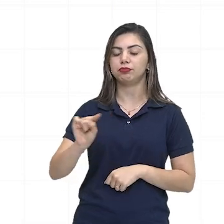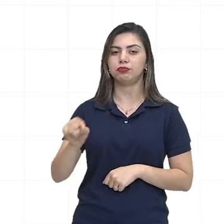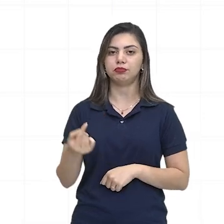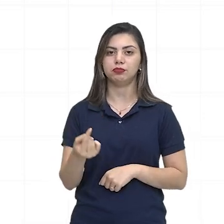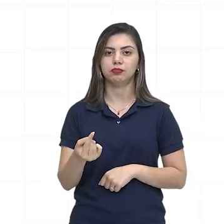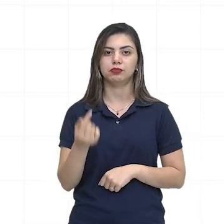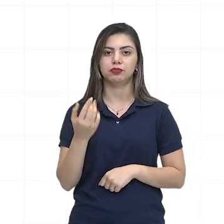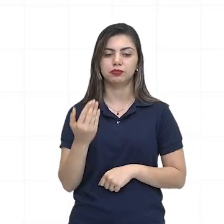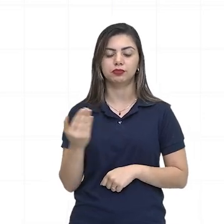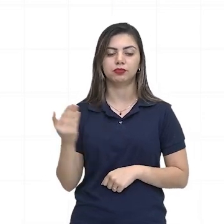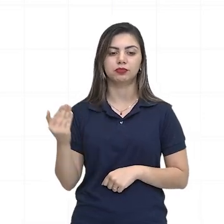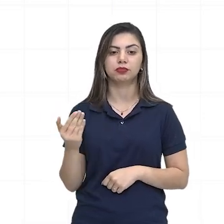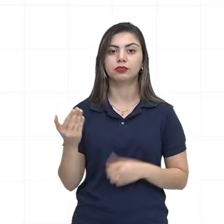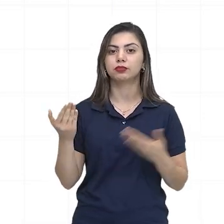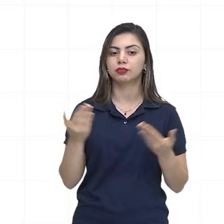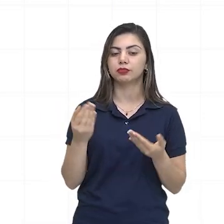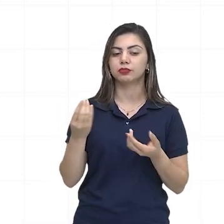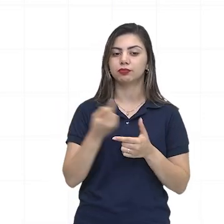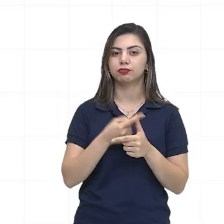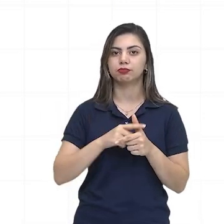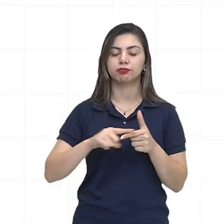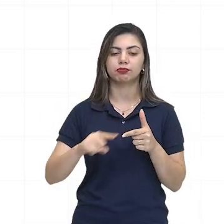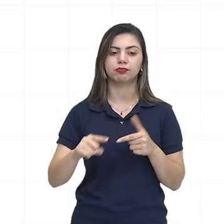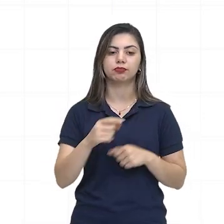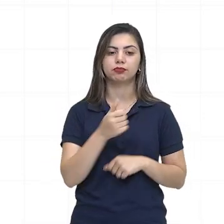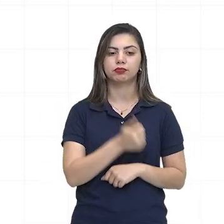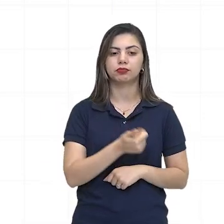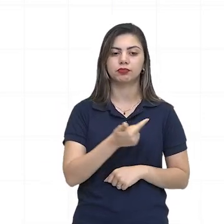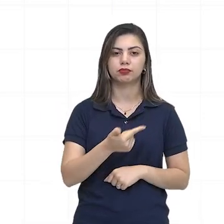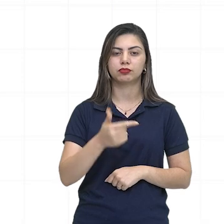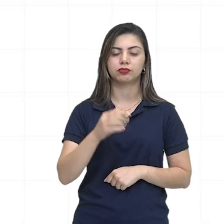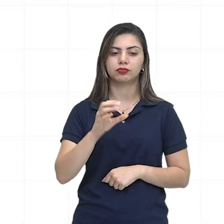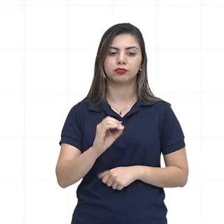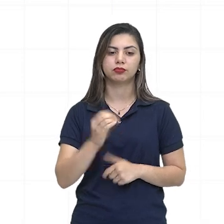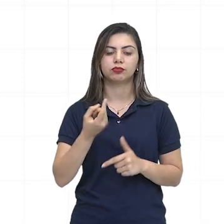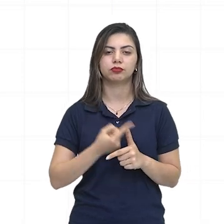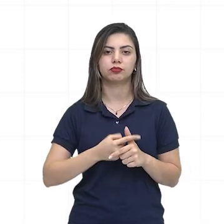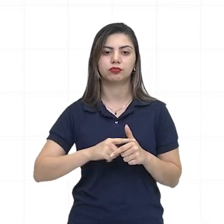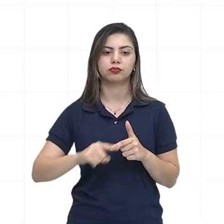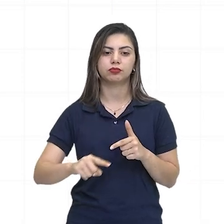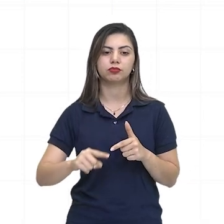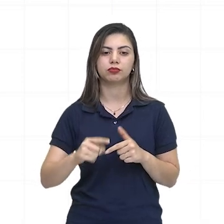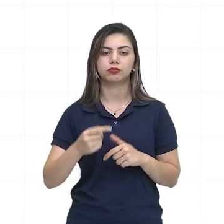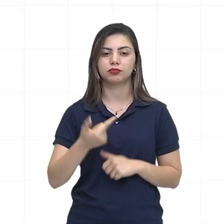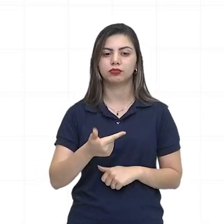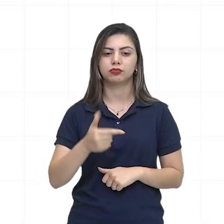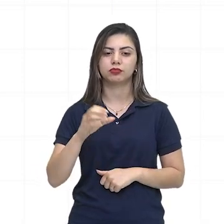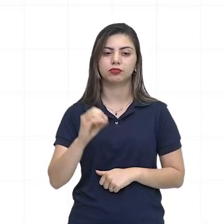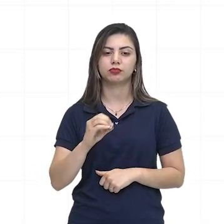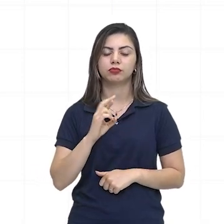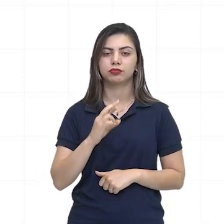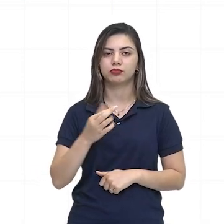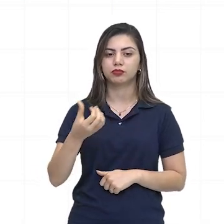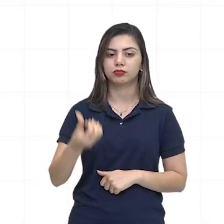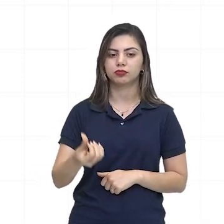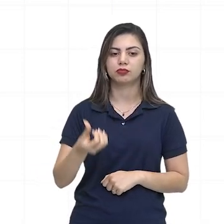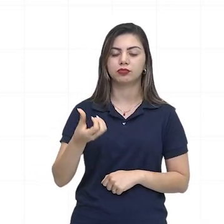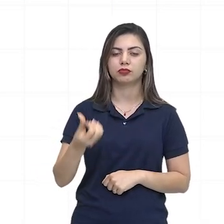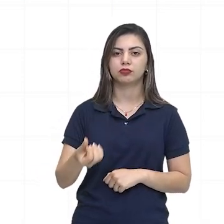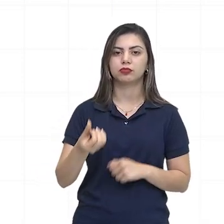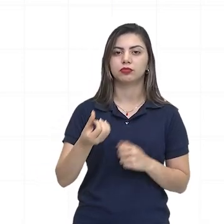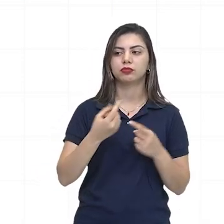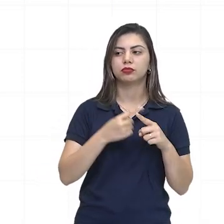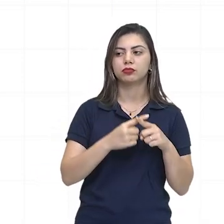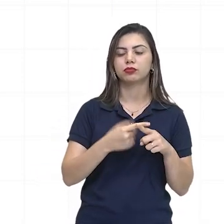no quociente. E agora a gente divide. 120 dividido por 20 é 6. 6